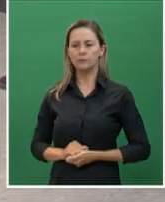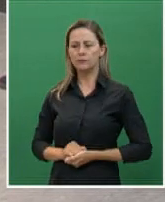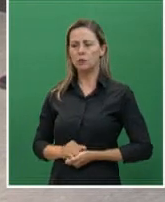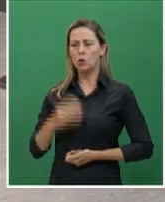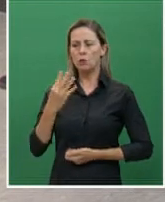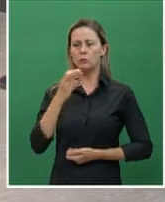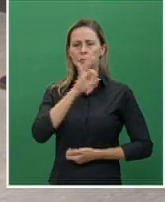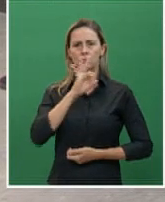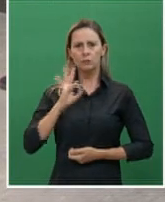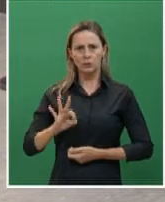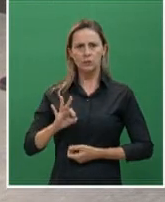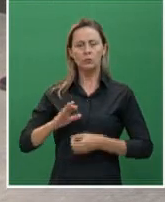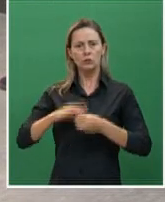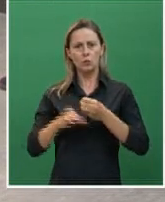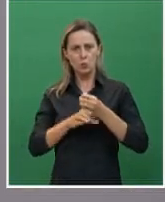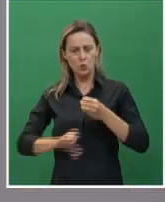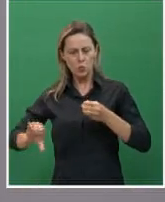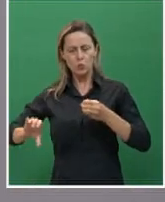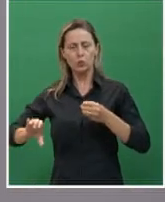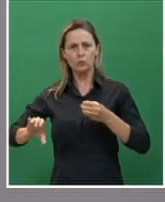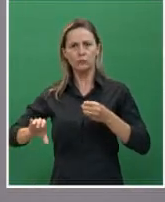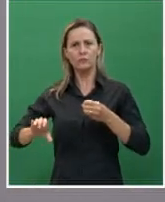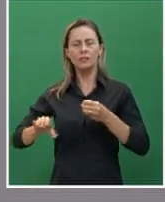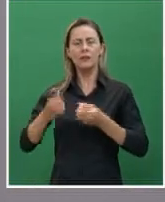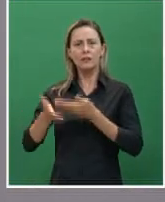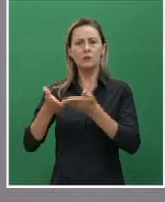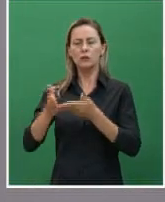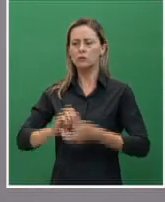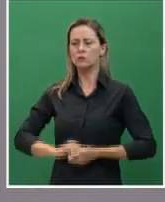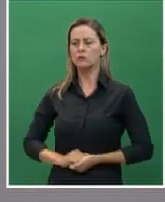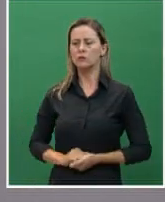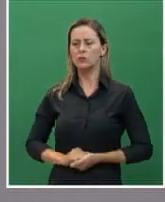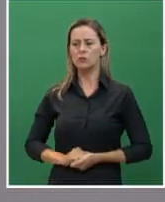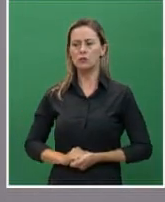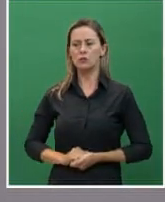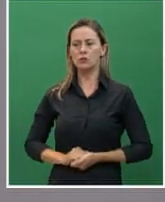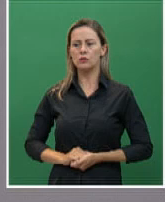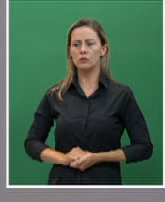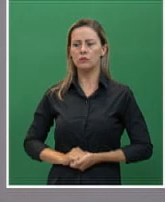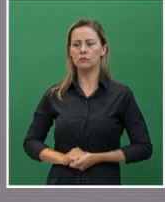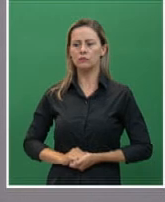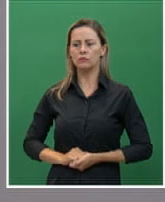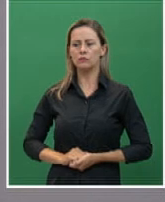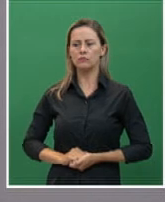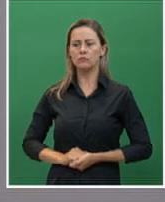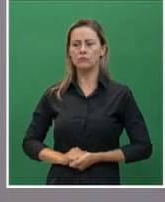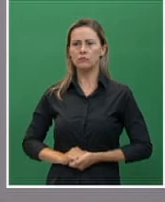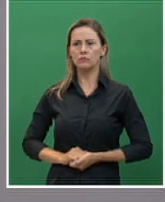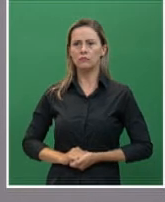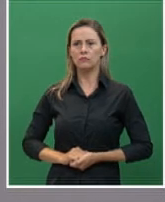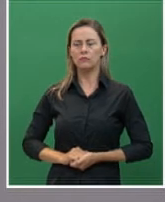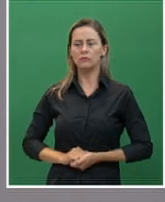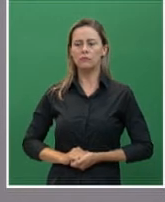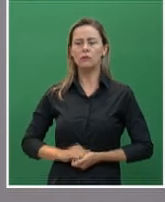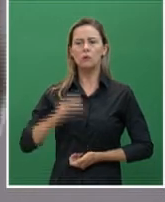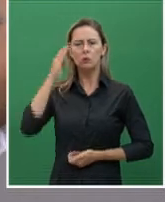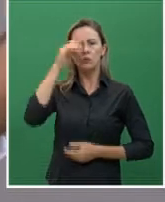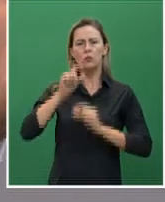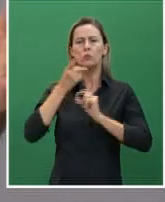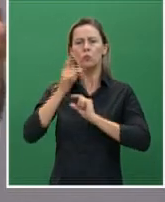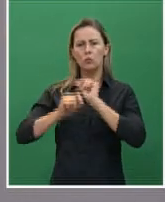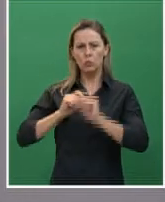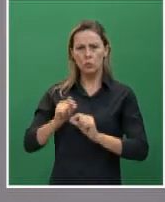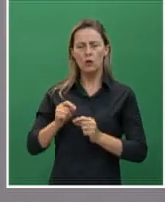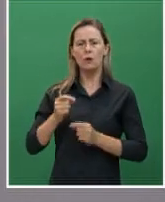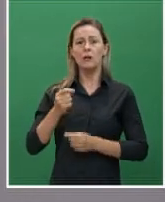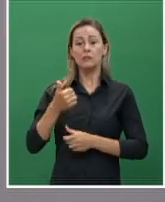quatro porcento esgoto coletado tratado que o candidato mais se refere a via em 2005 quando assumiu a prefeitura e infelizmente a tarde